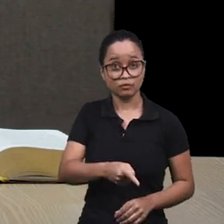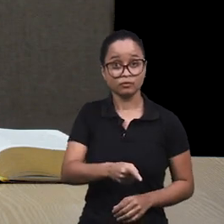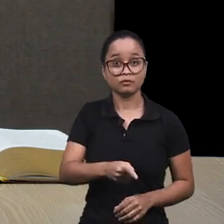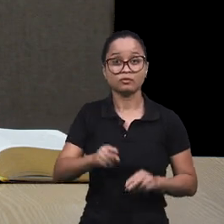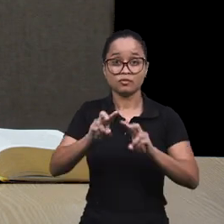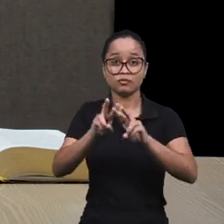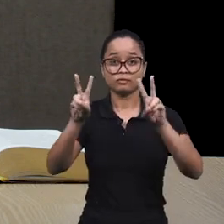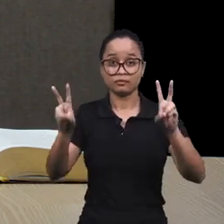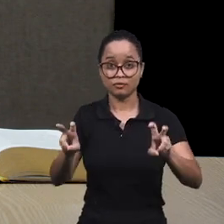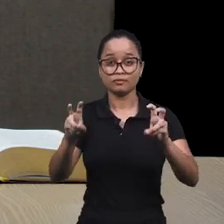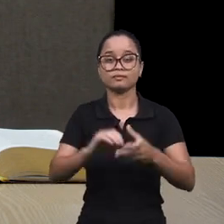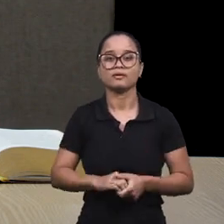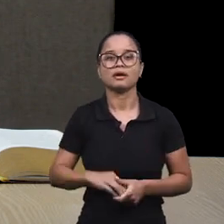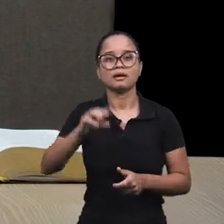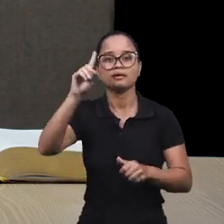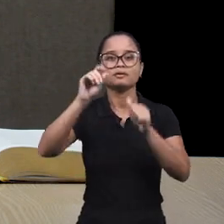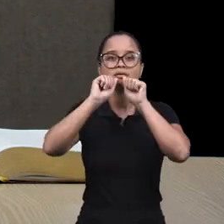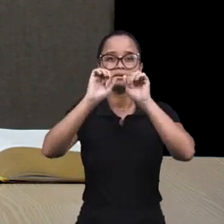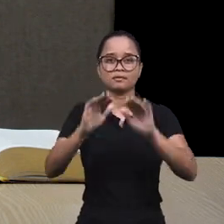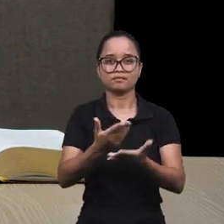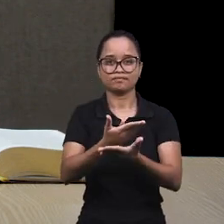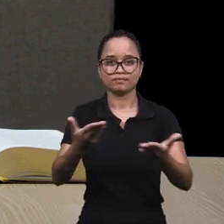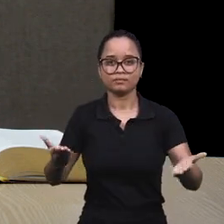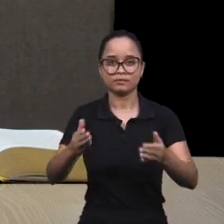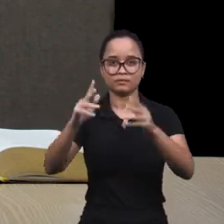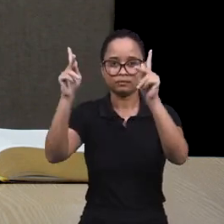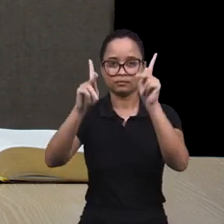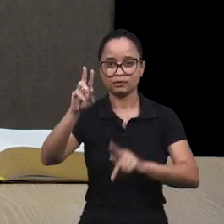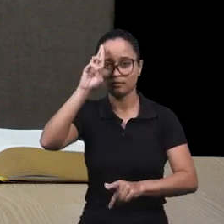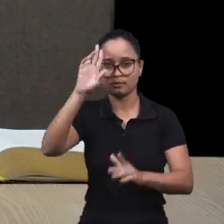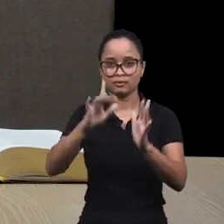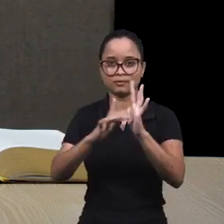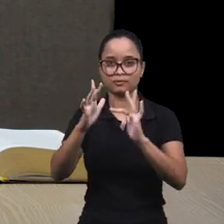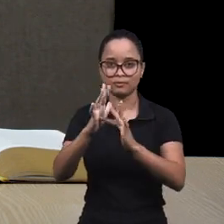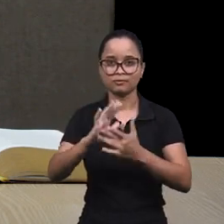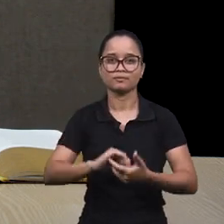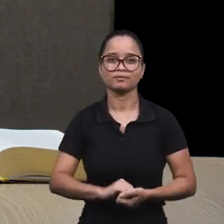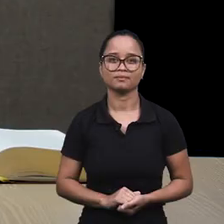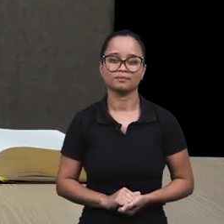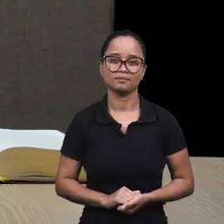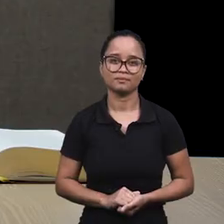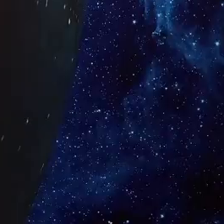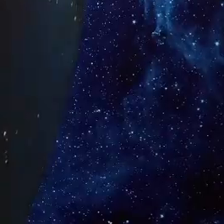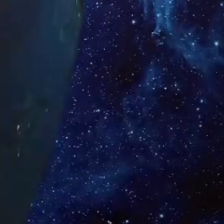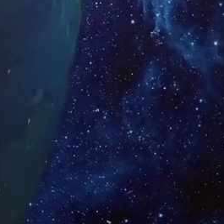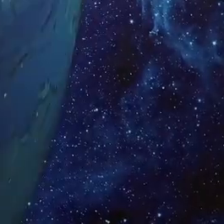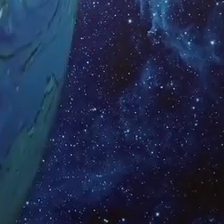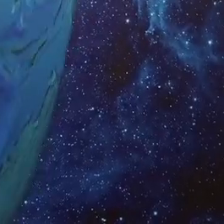profundo a respeito deste assunto. Que Deus a todos abençoe com a paz do Senhor Jesus.